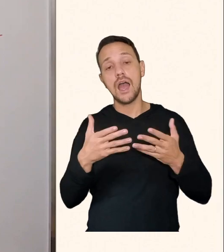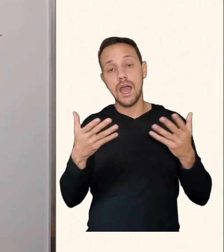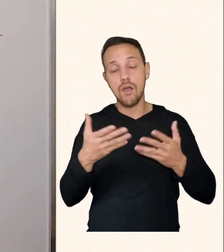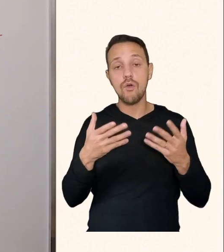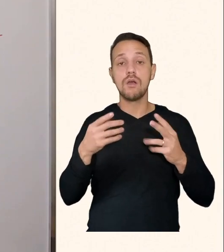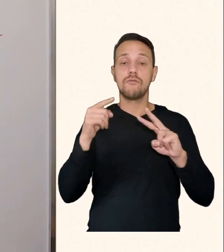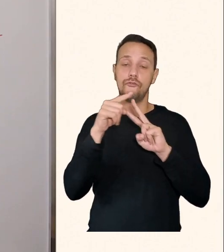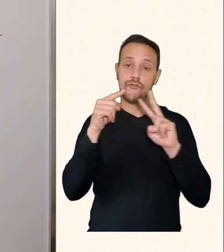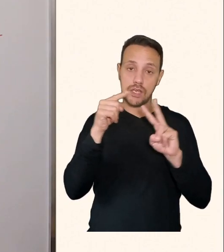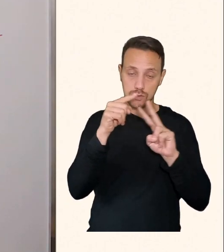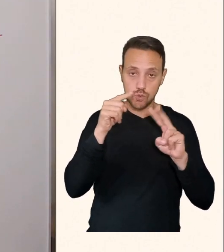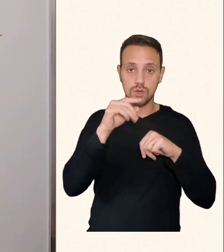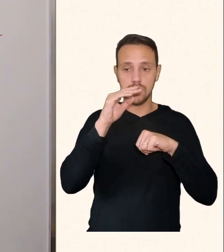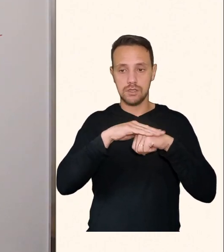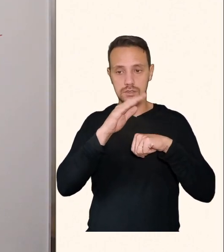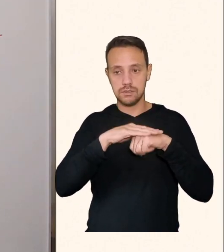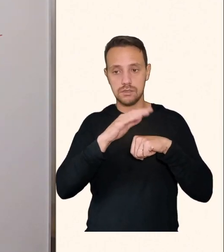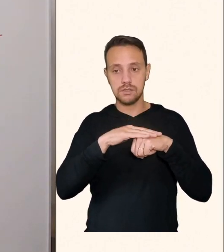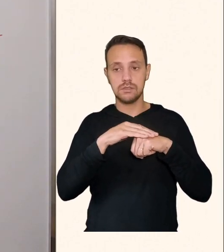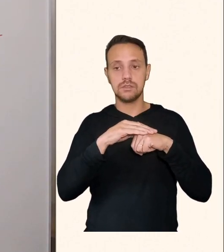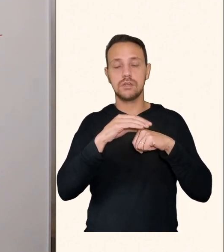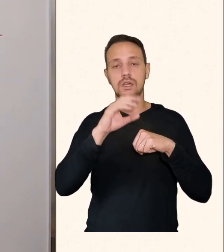para o produto escalar. Bora lá?